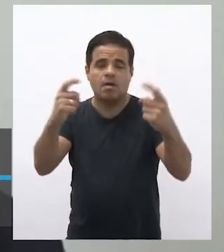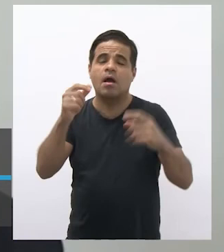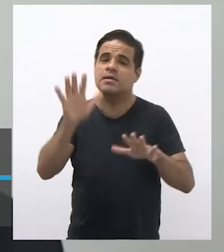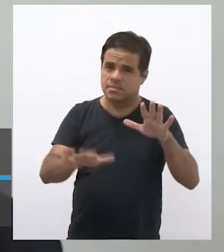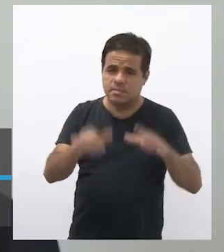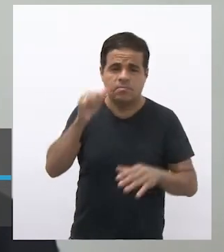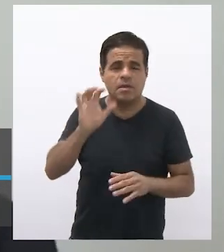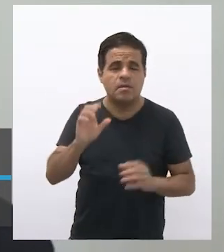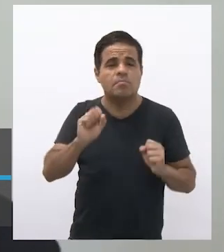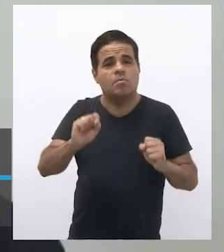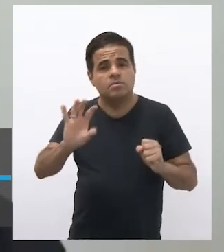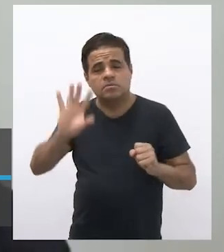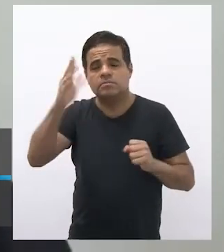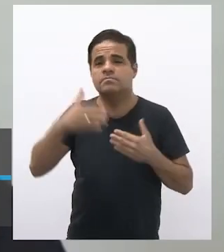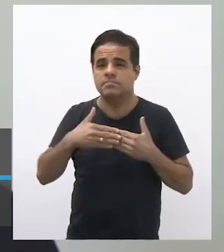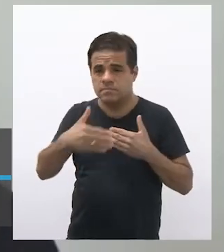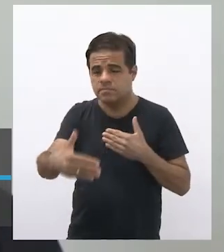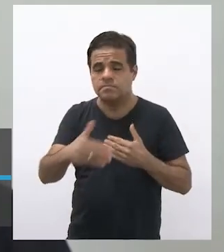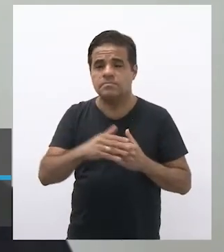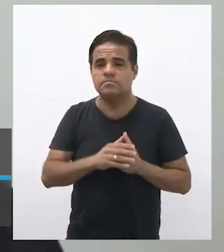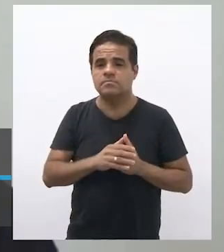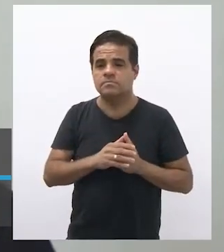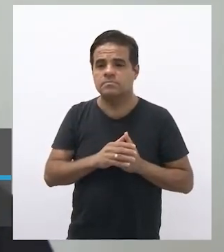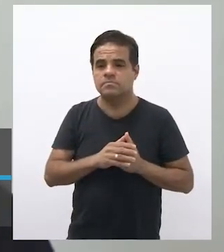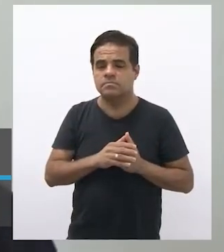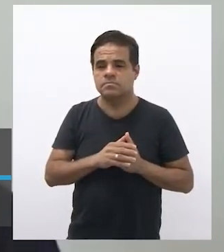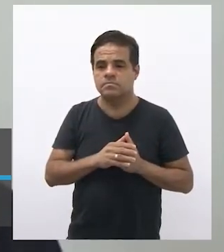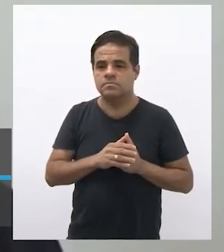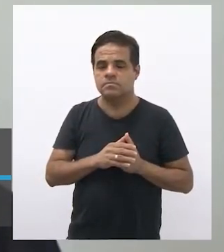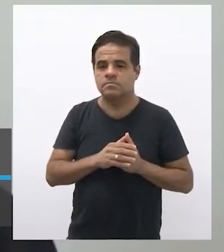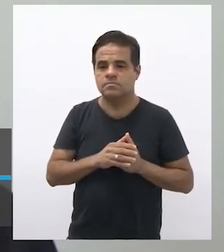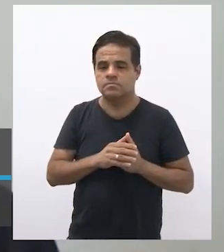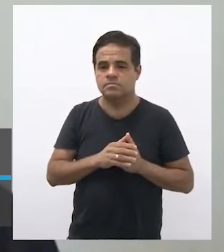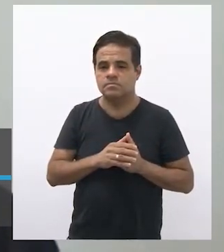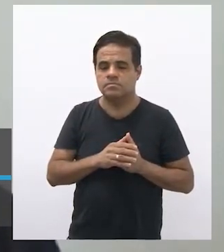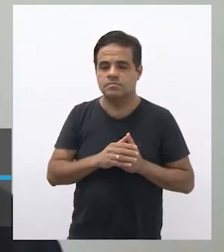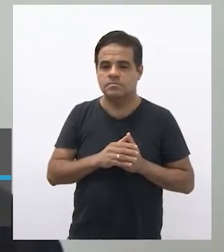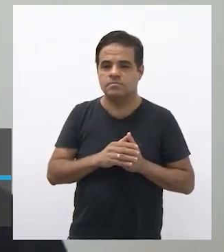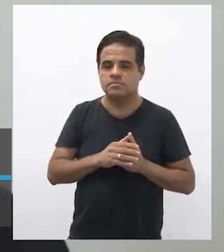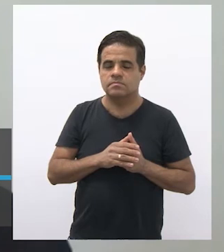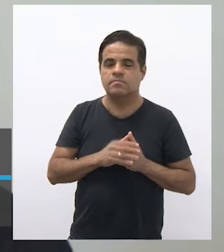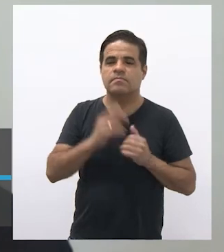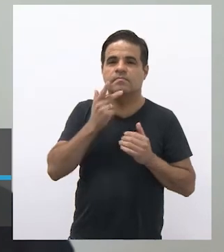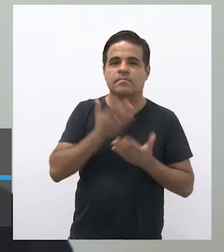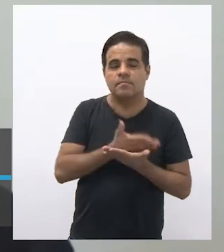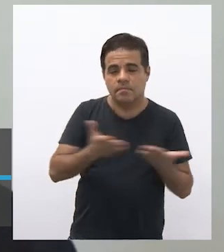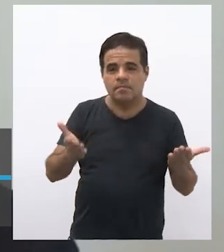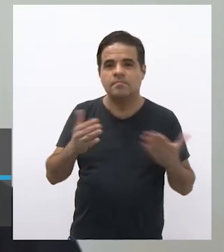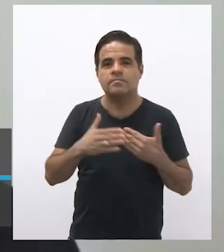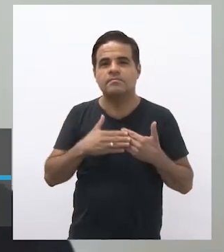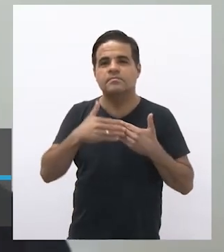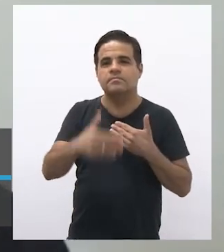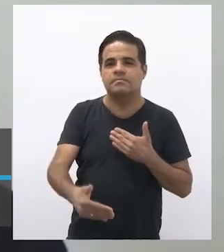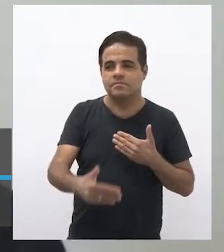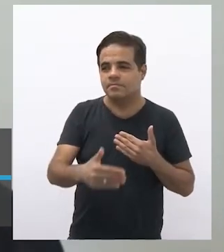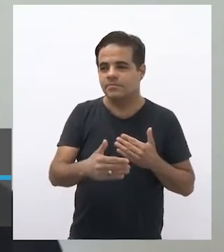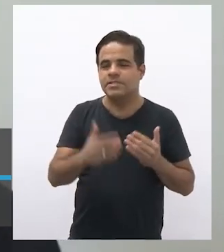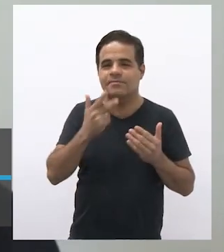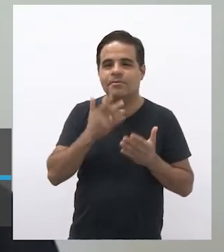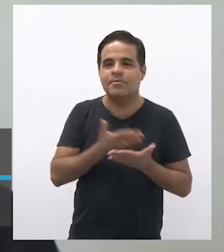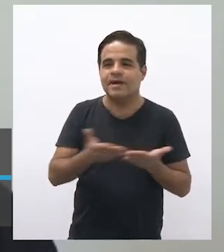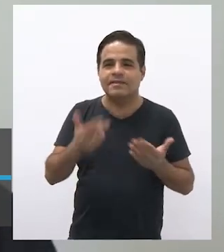Se eles teriam, inclusive, quando versam sobre direitos humanos, há, inclusive, a previsão na Constituição Federal de que, se